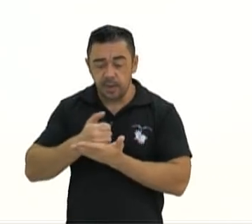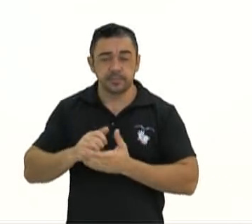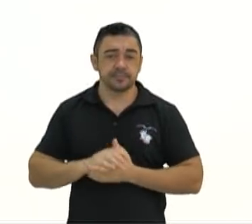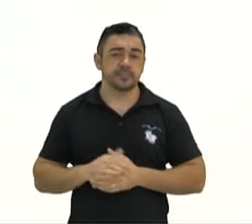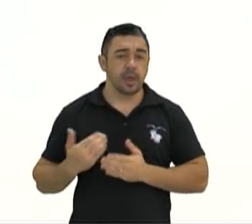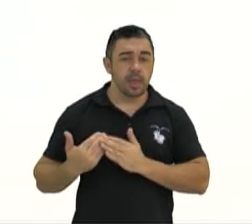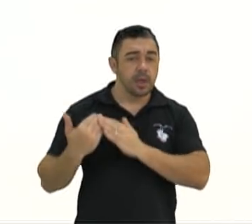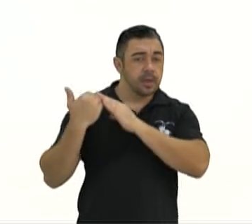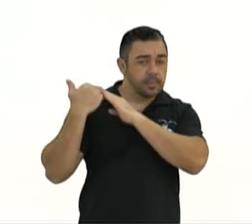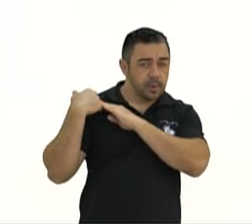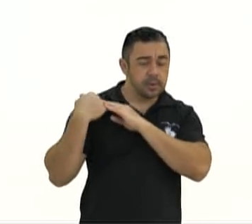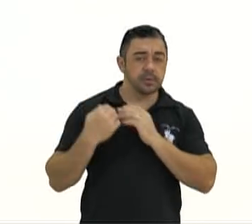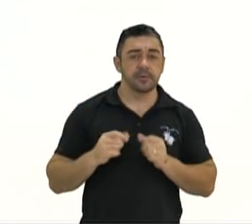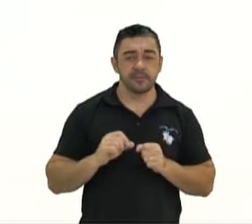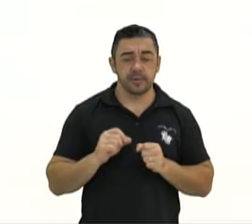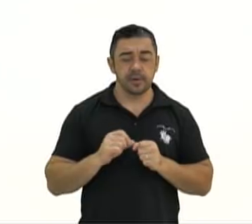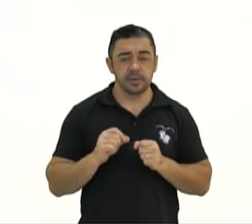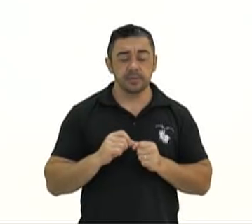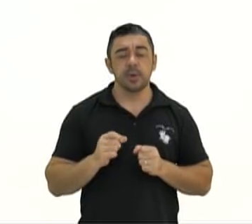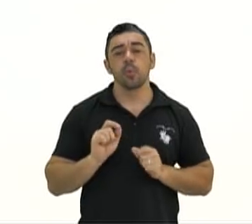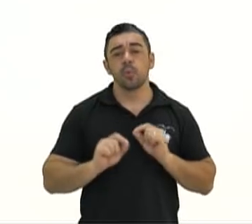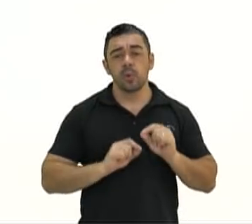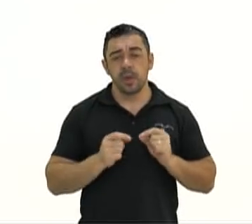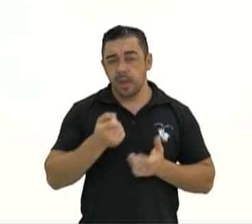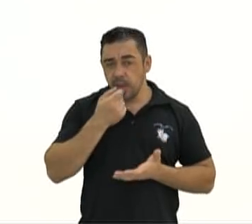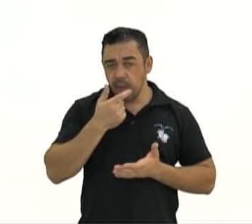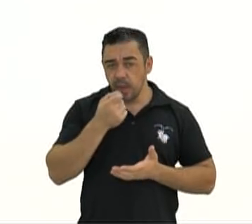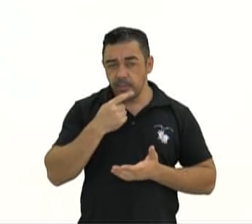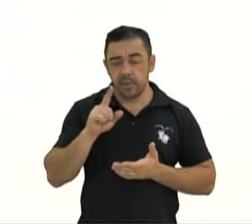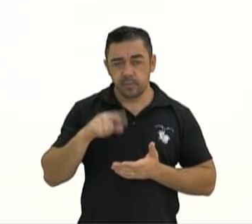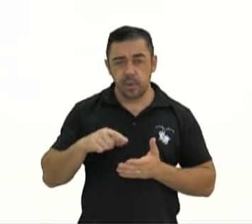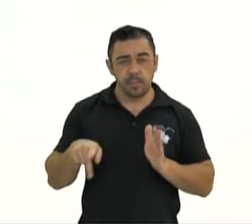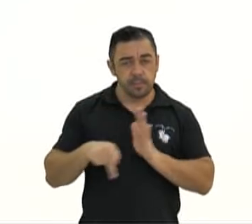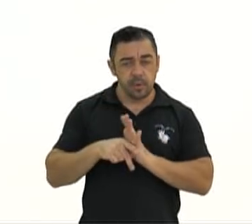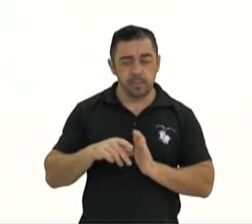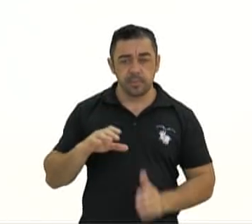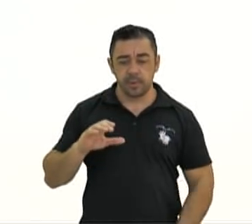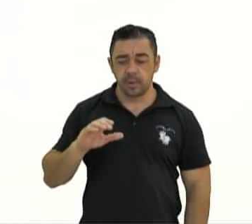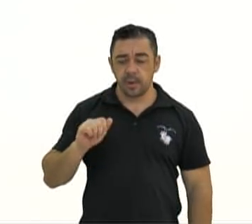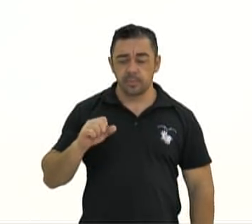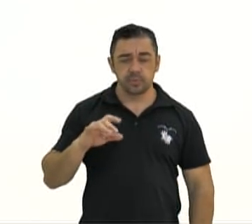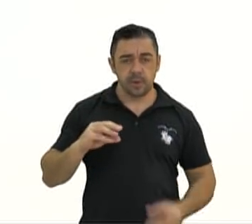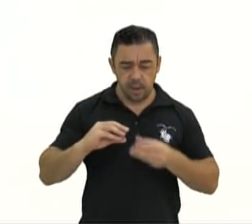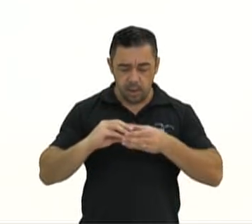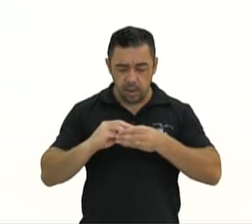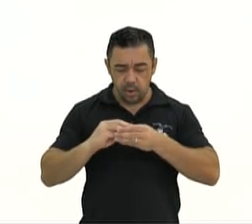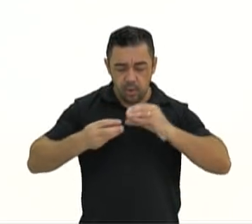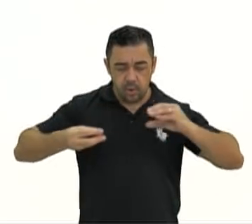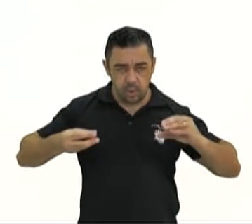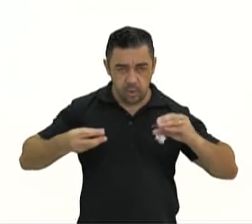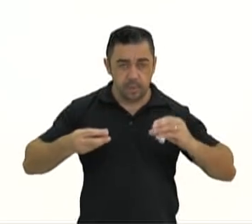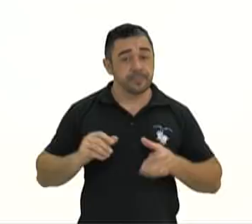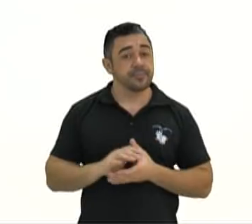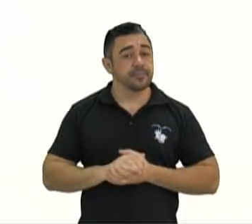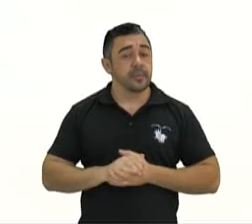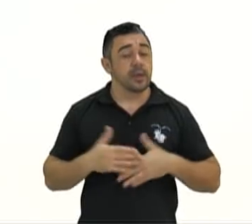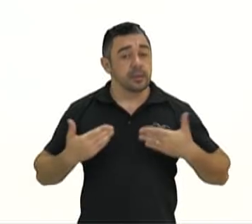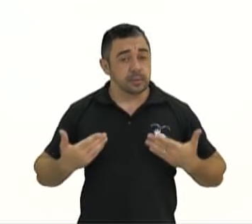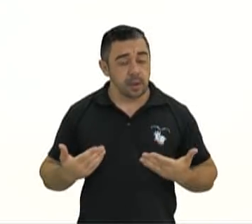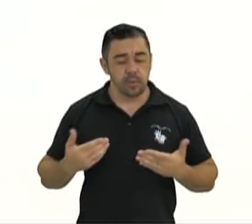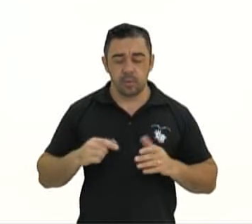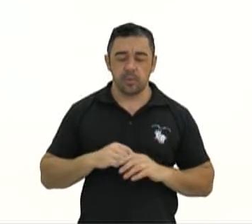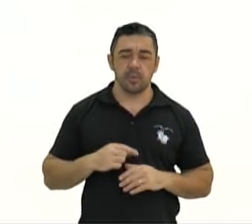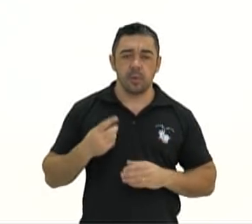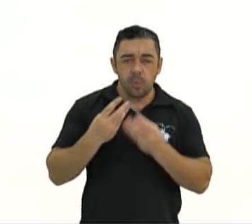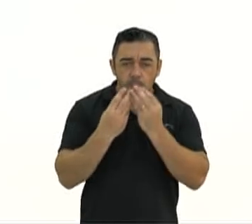de um medicamento vendido em cápsulas. O controle de qualidade dessa empresa precisa fazer uma pesquisa